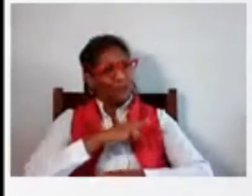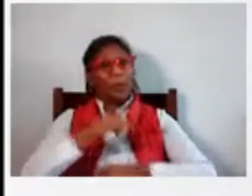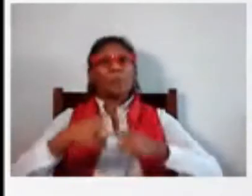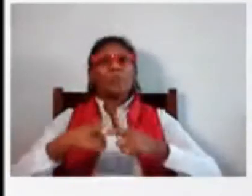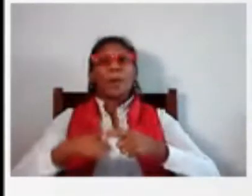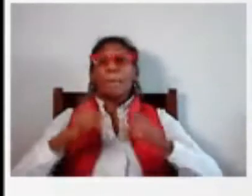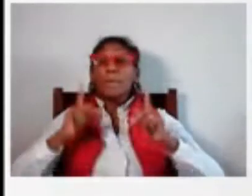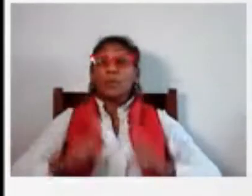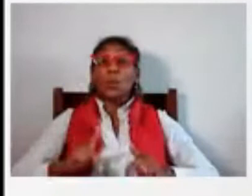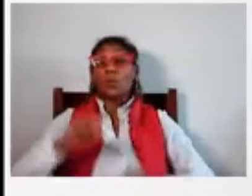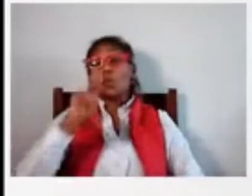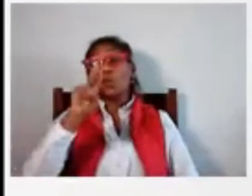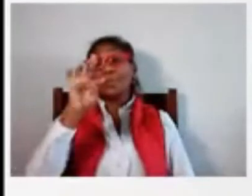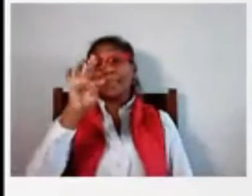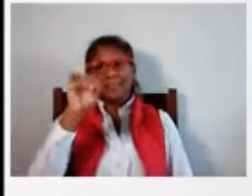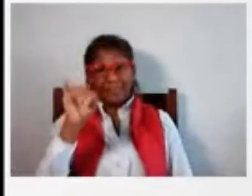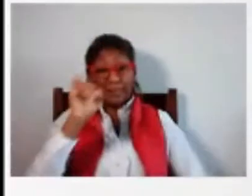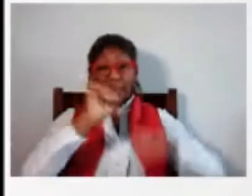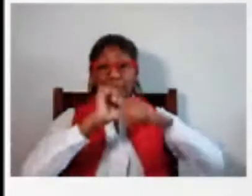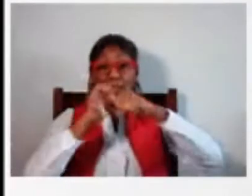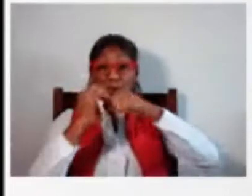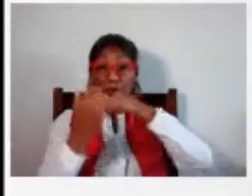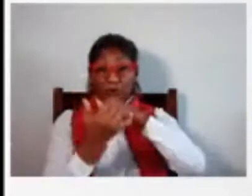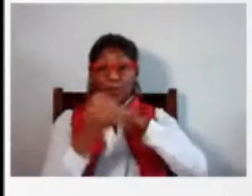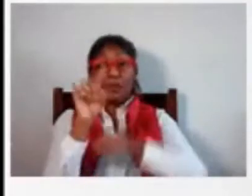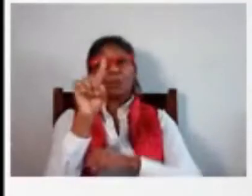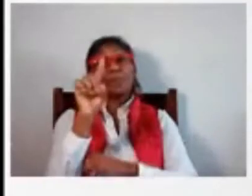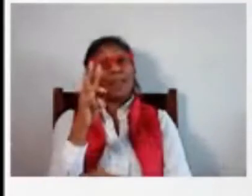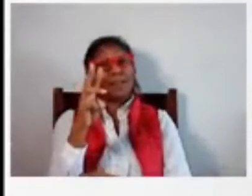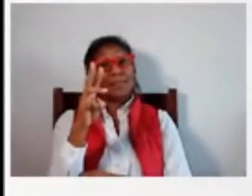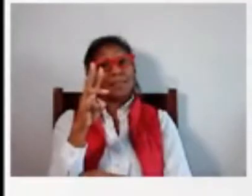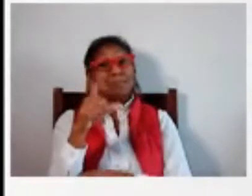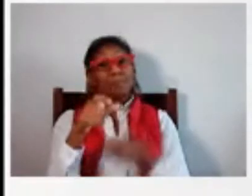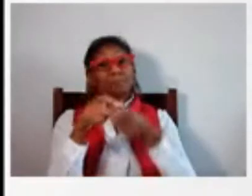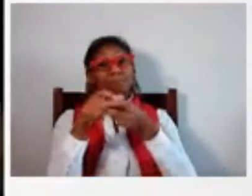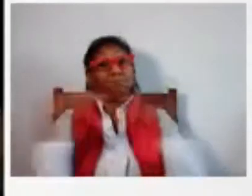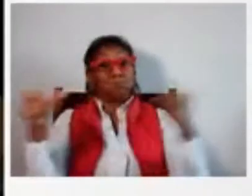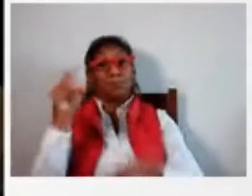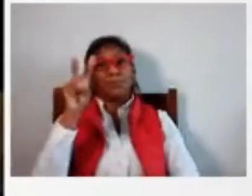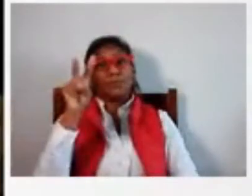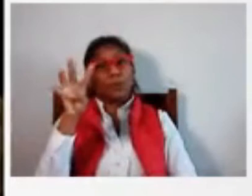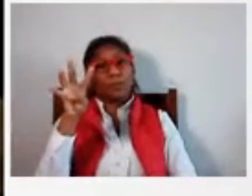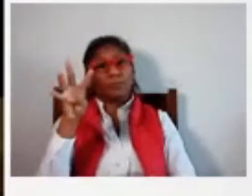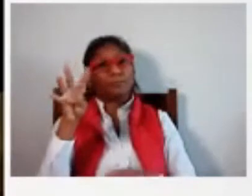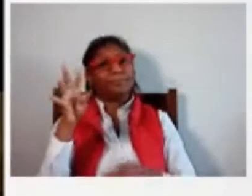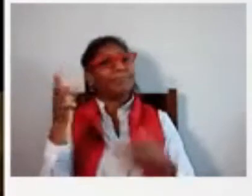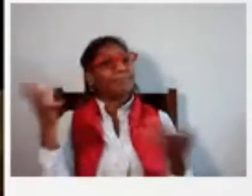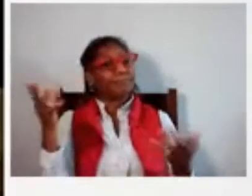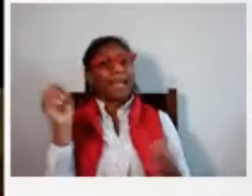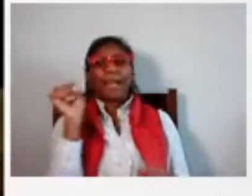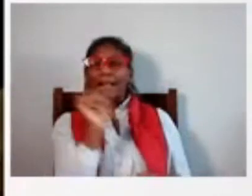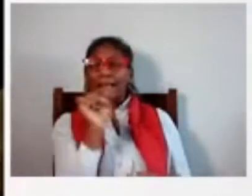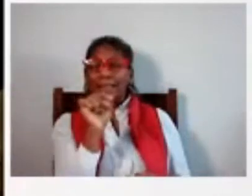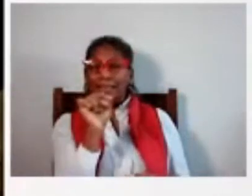internados em leitos de UTI COVID eram 13 e foi para 24. Neste aqui, nós temos